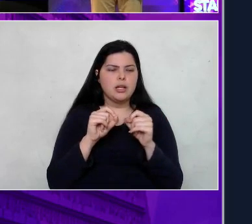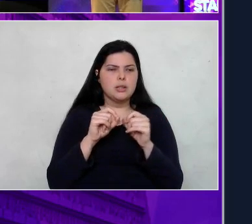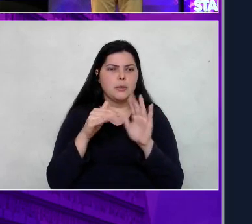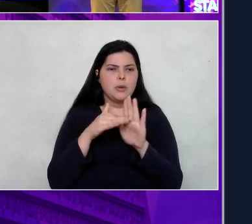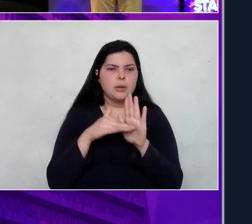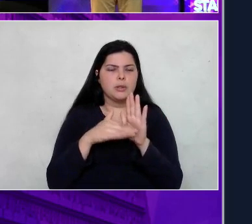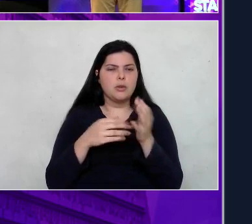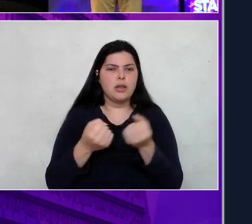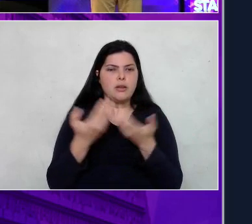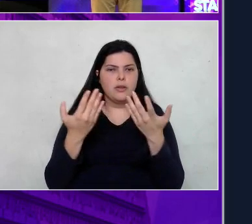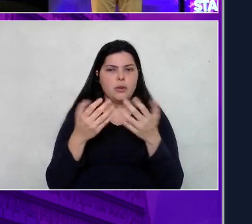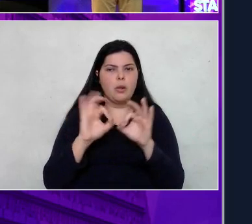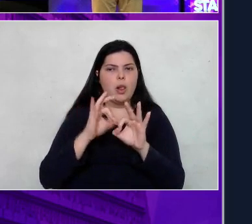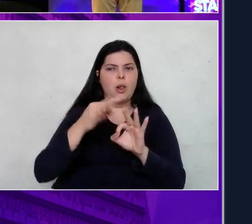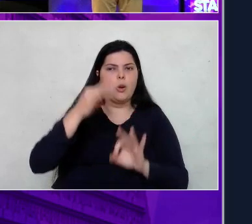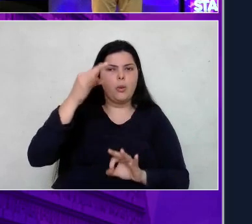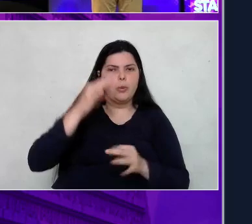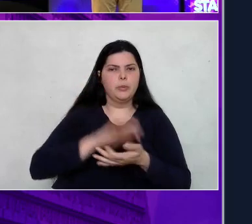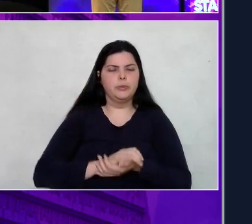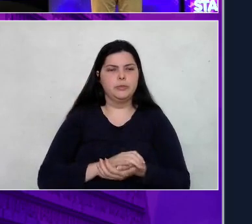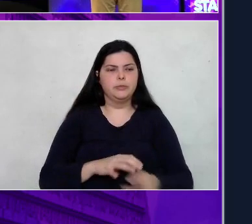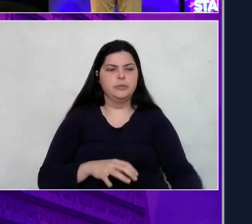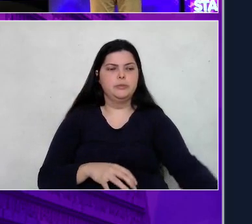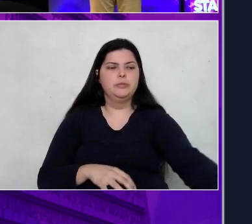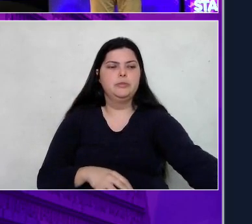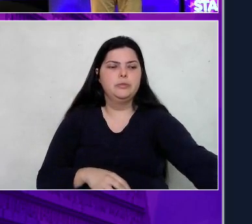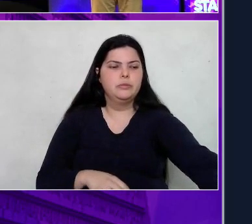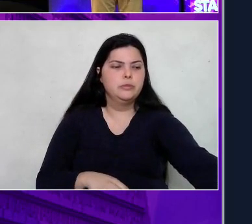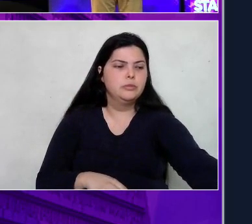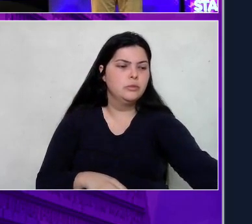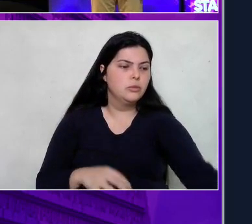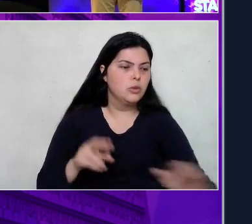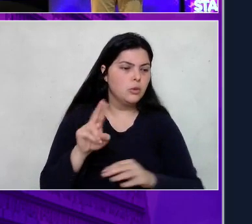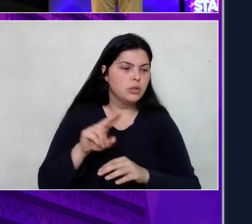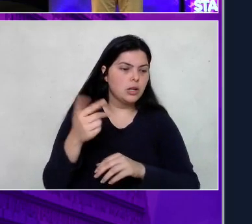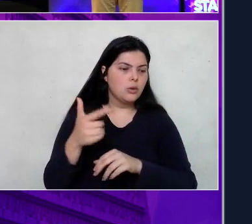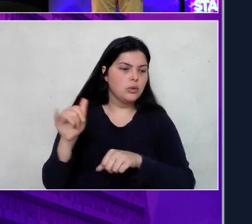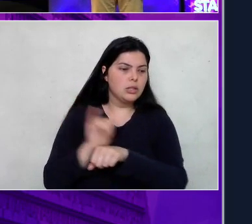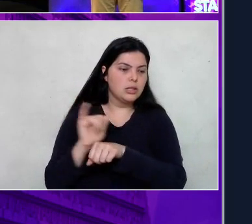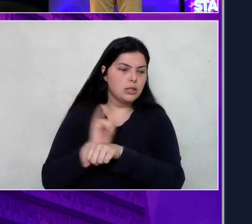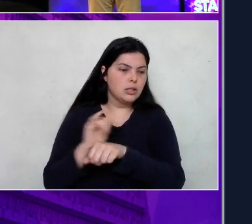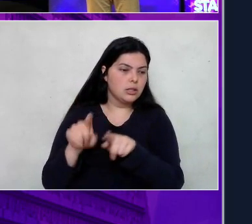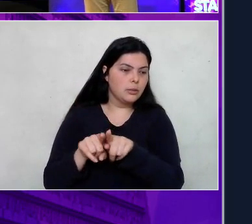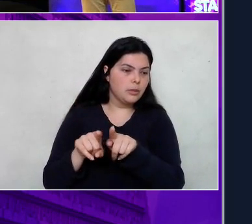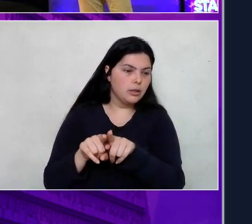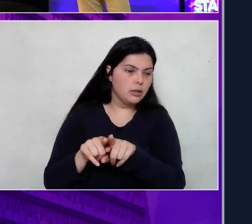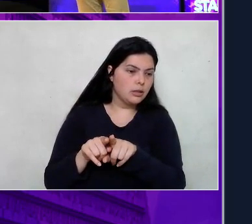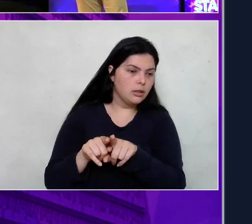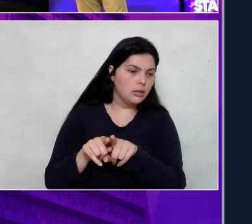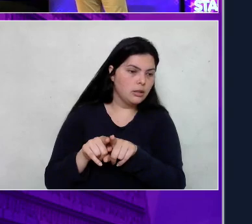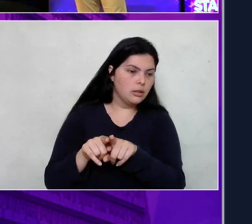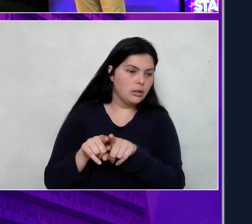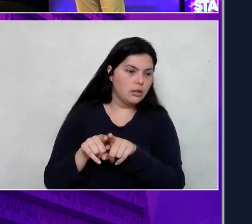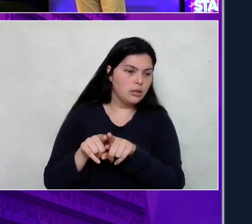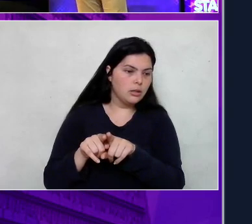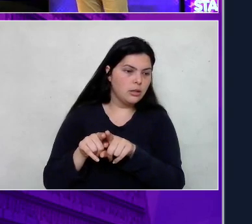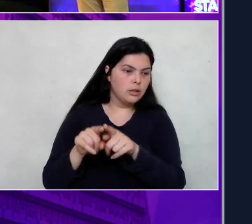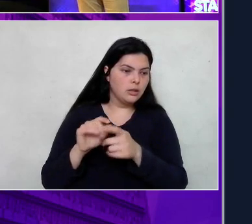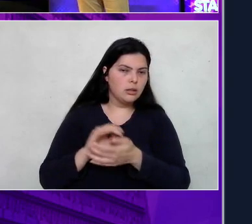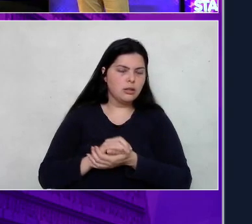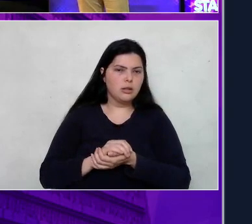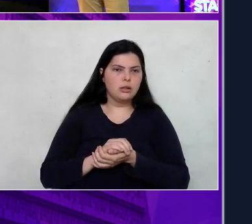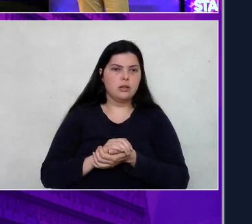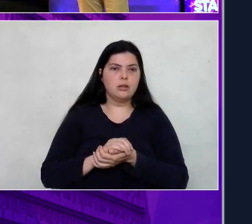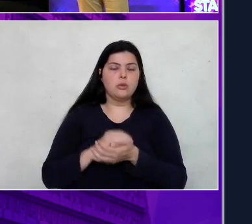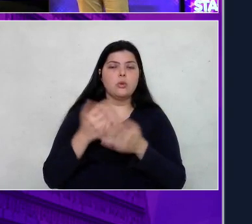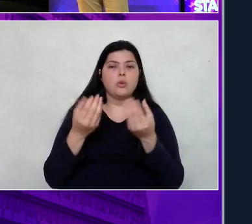muito longo, você tem que usar um outro método que não é colocar esse conteúdo direto no contexto, ou direto na mensagem de sistema. Você vai jogar